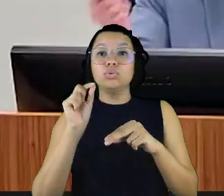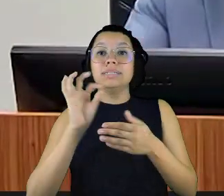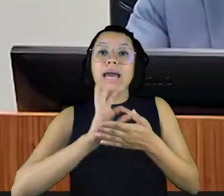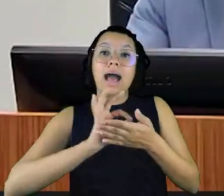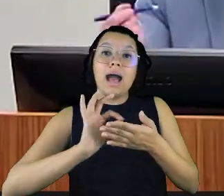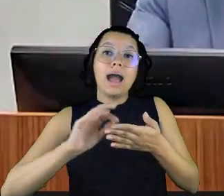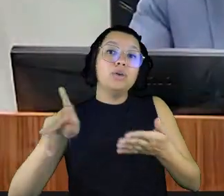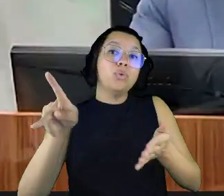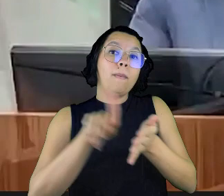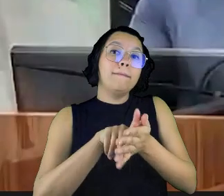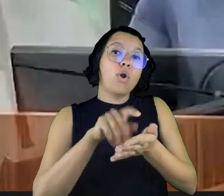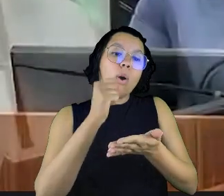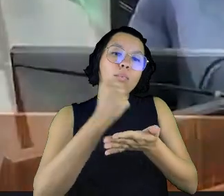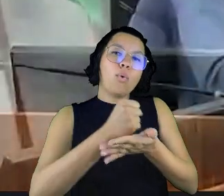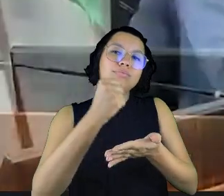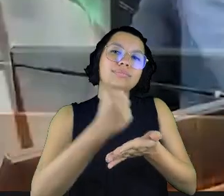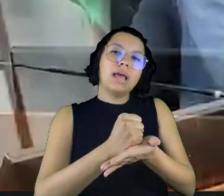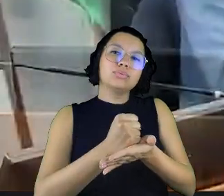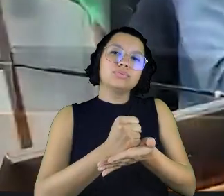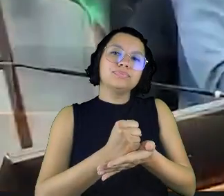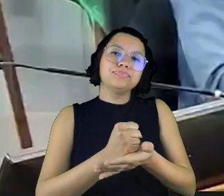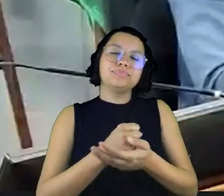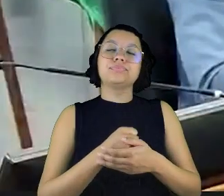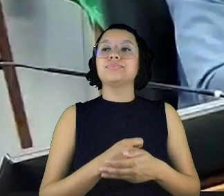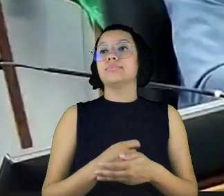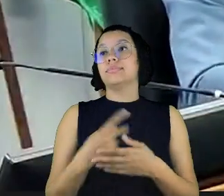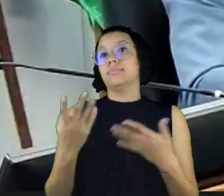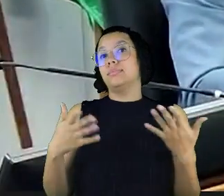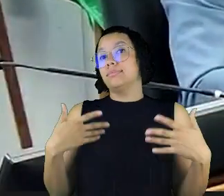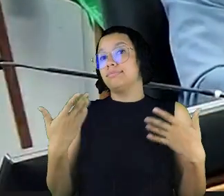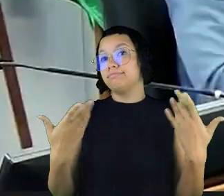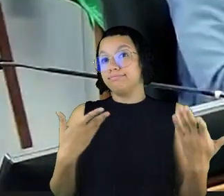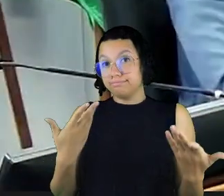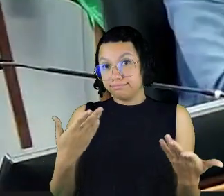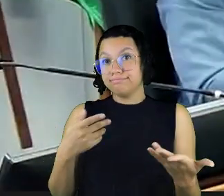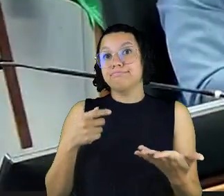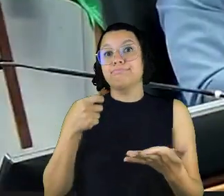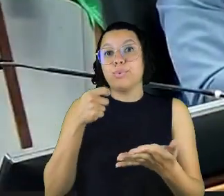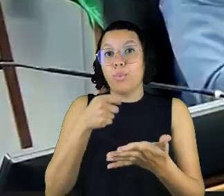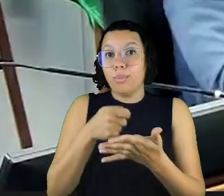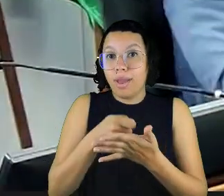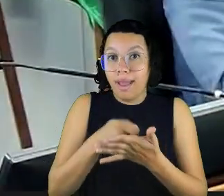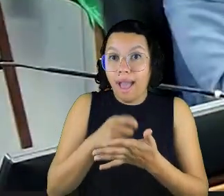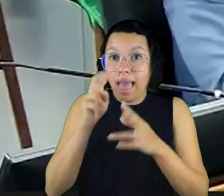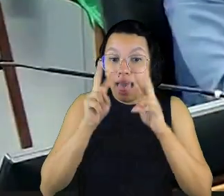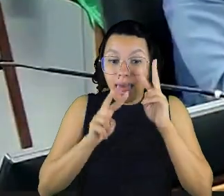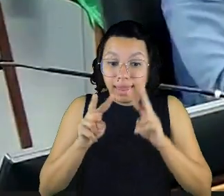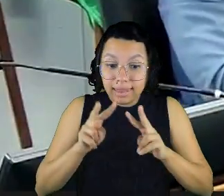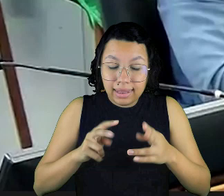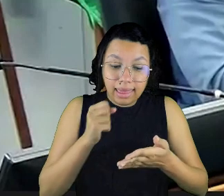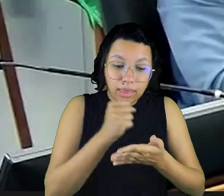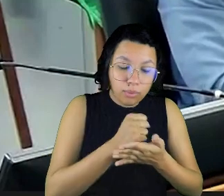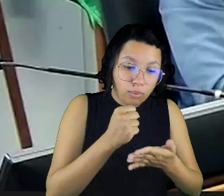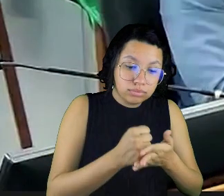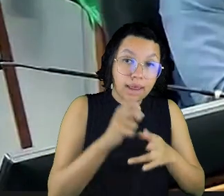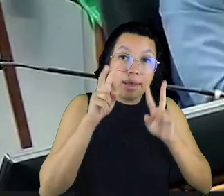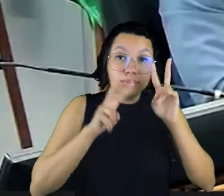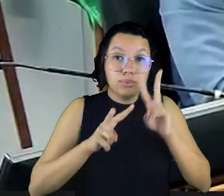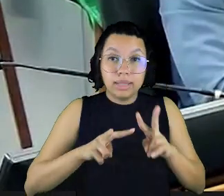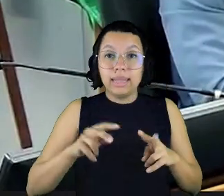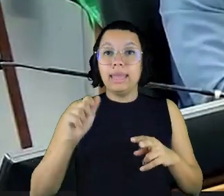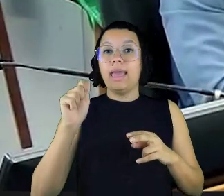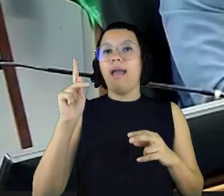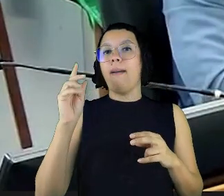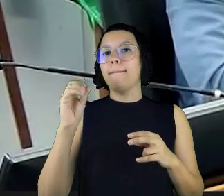E aí nós somos obrigados a ler o contrato, ler a apólice, buscar